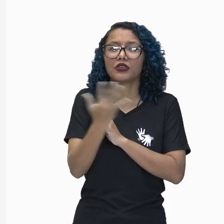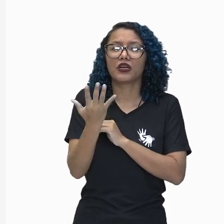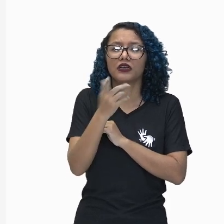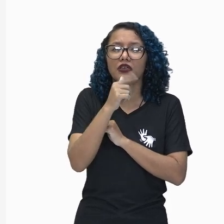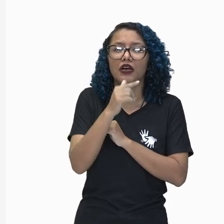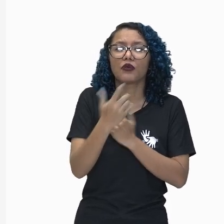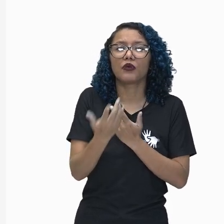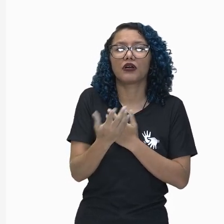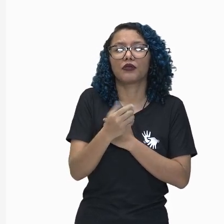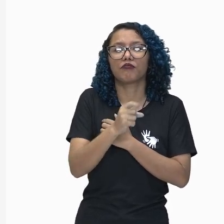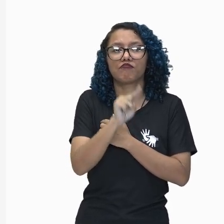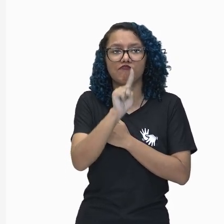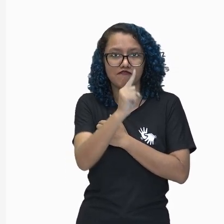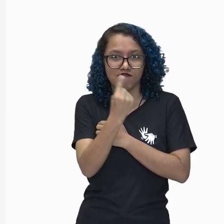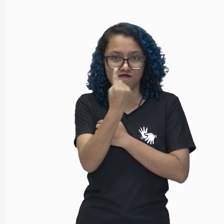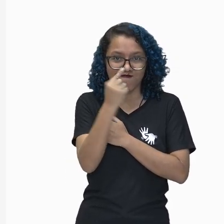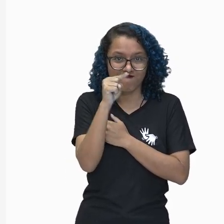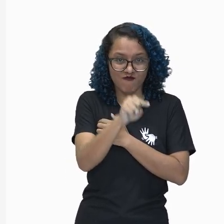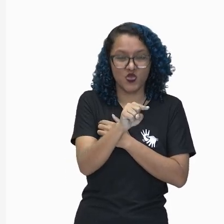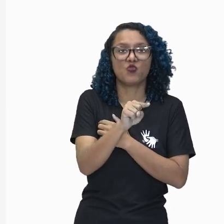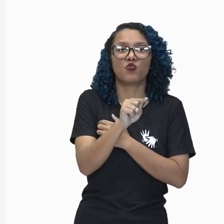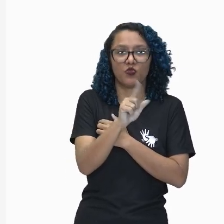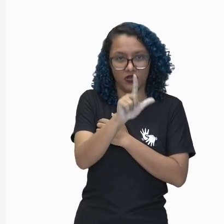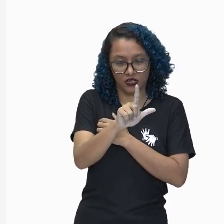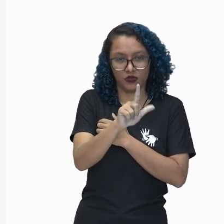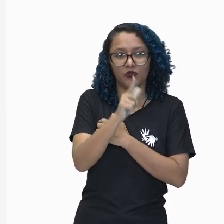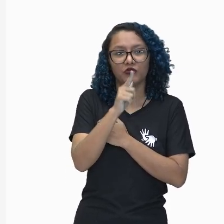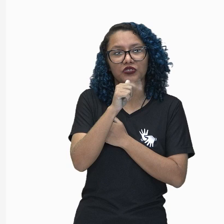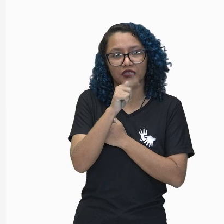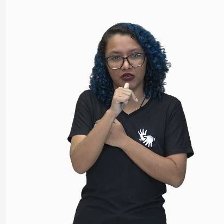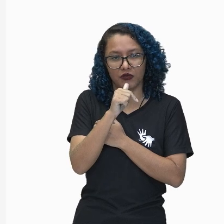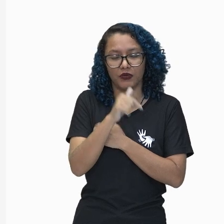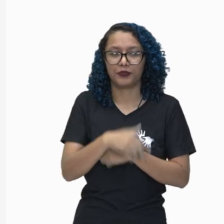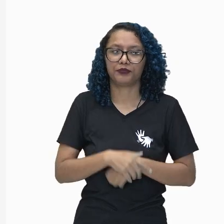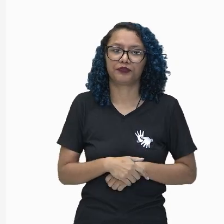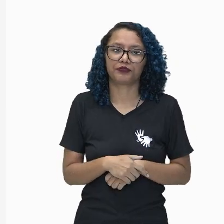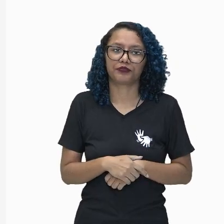Quem não consome um Tetra Pak por dia? Então, Tetra